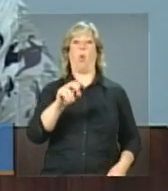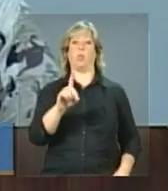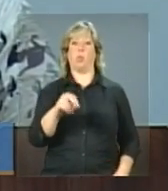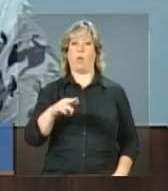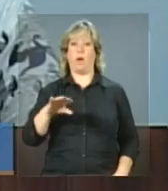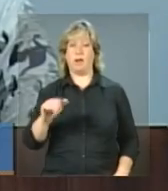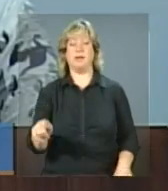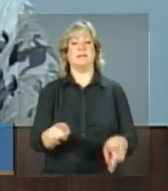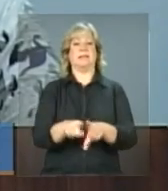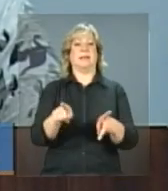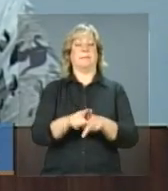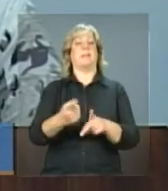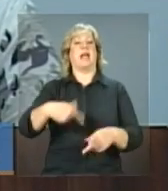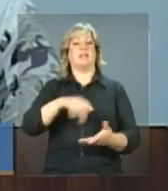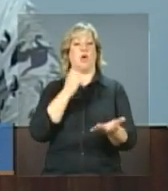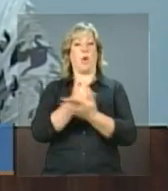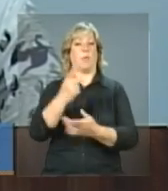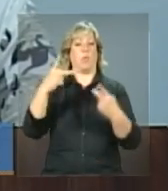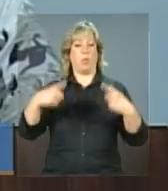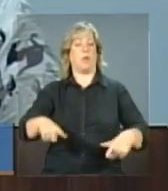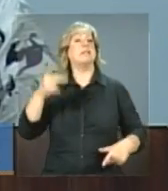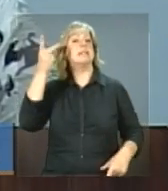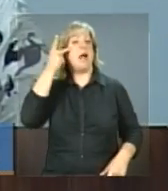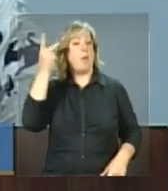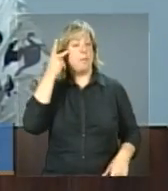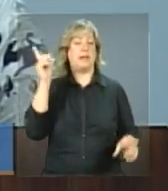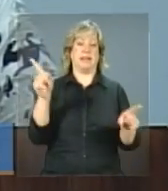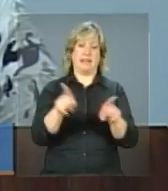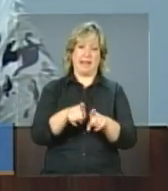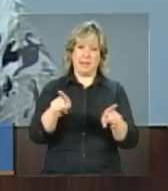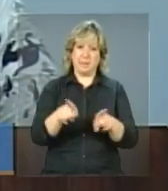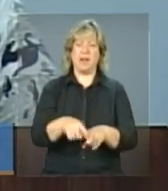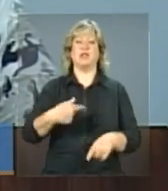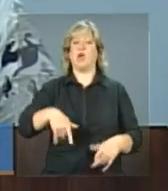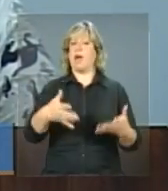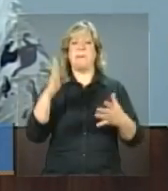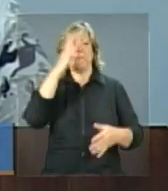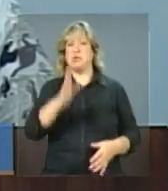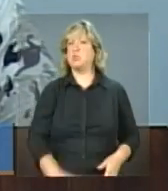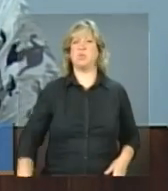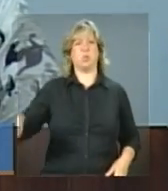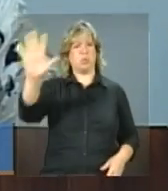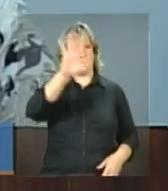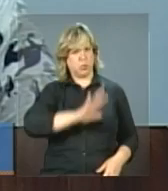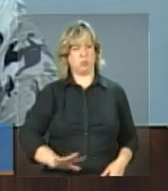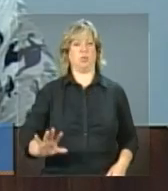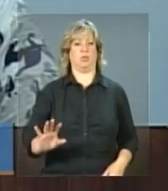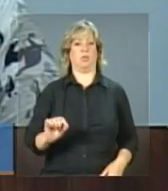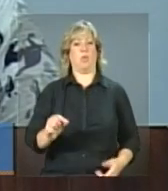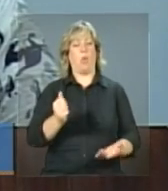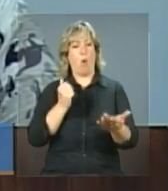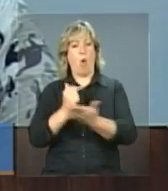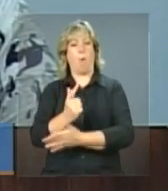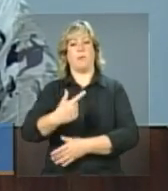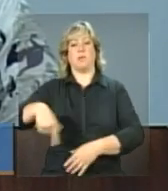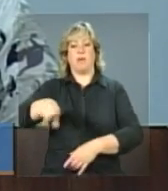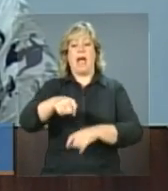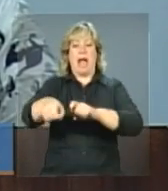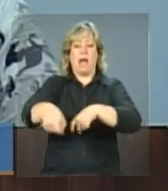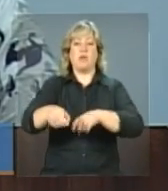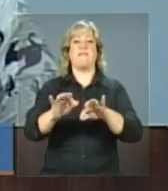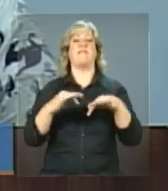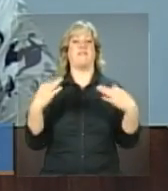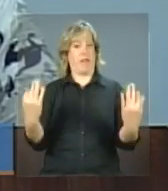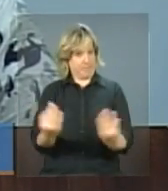organizando essas compras em São Paulo, e pretendemos que isso aconteça em todo o Brasil. Para isso, nós temos contado com um apoio